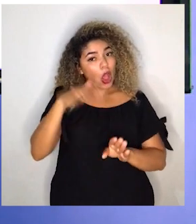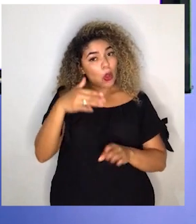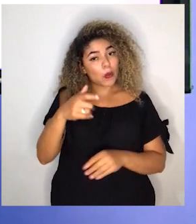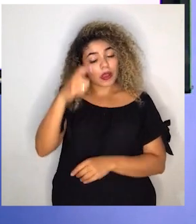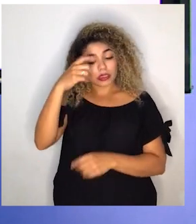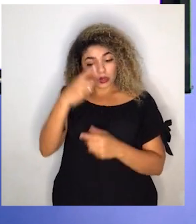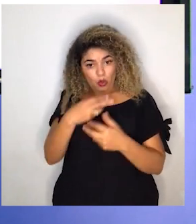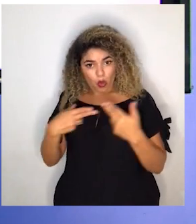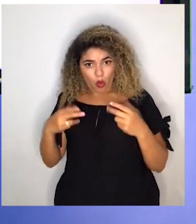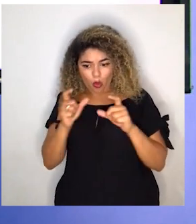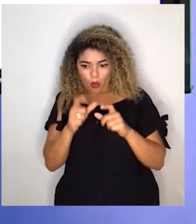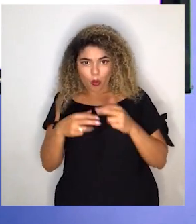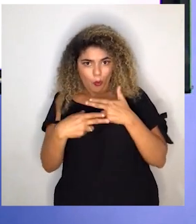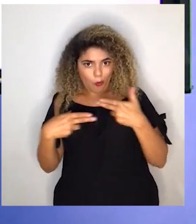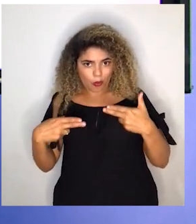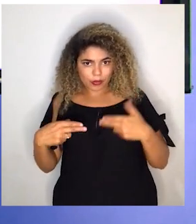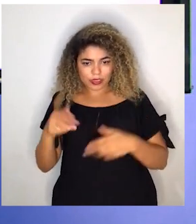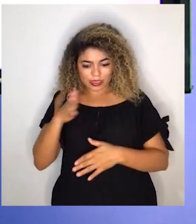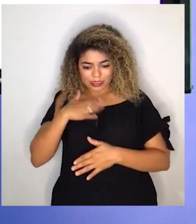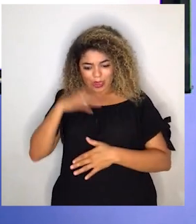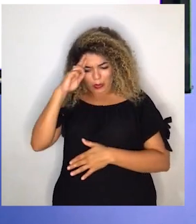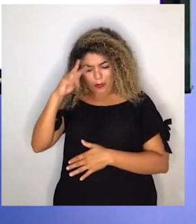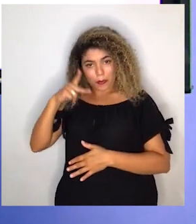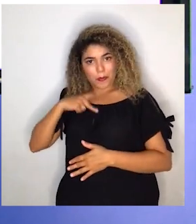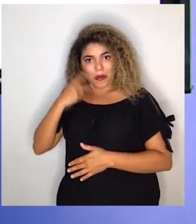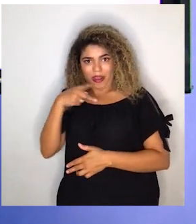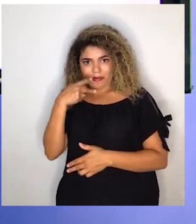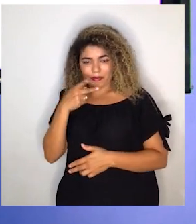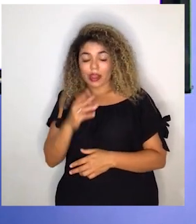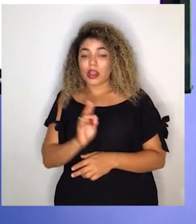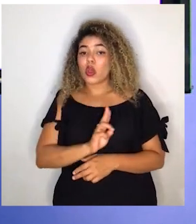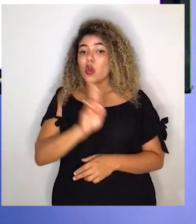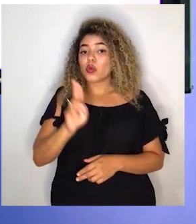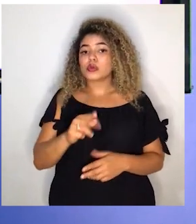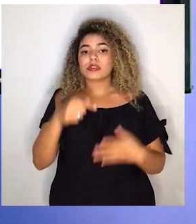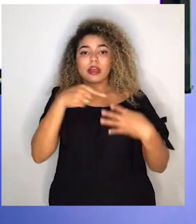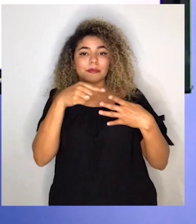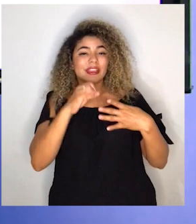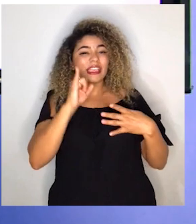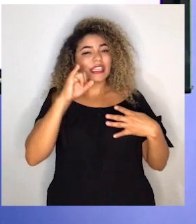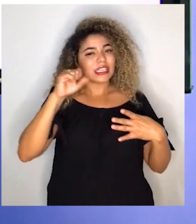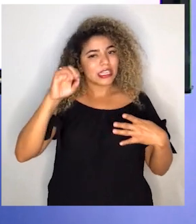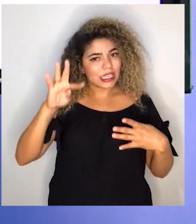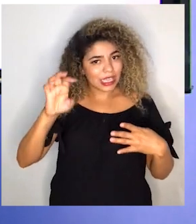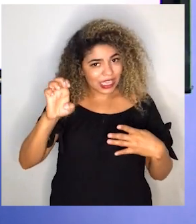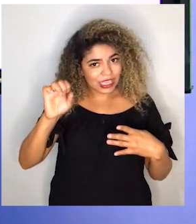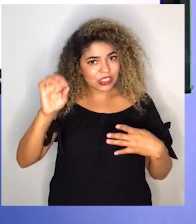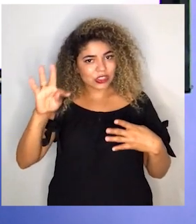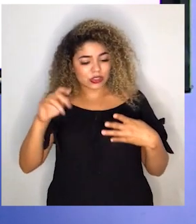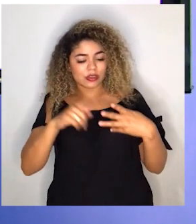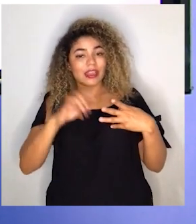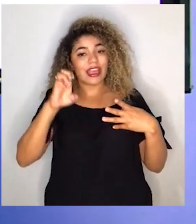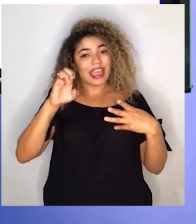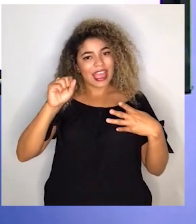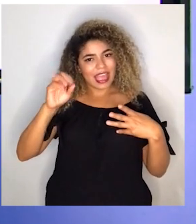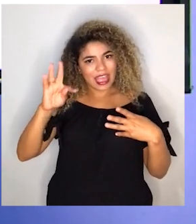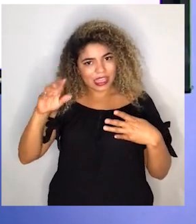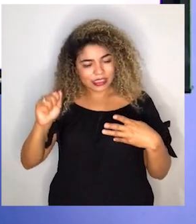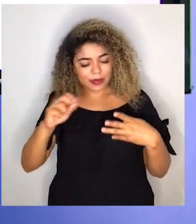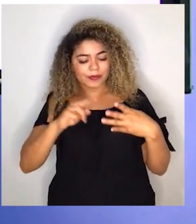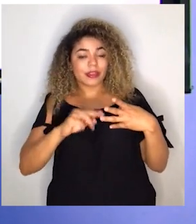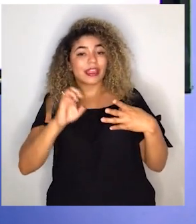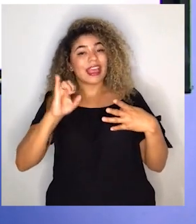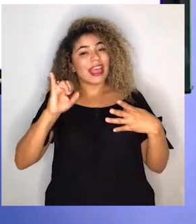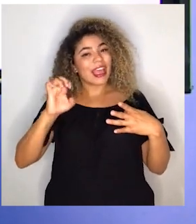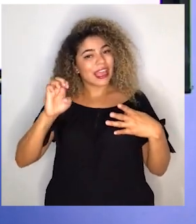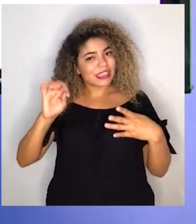elemento está com a pessoa que se fala ou próximo dela, utilizamos este, esta, estes,